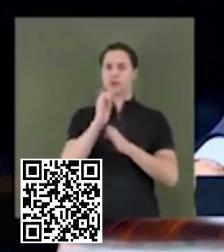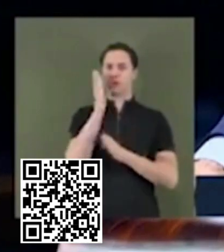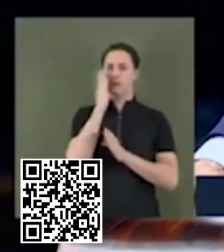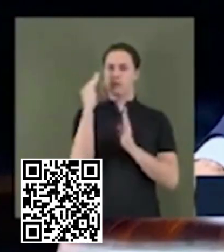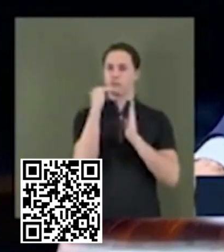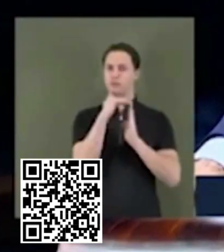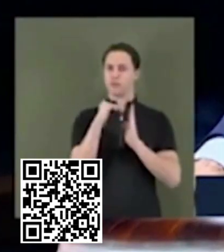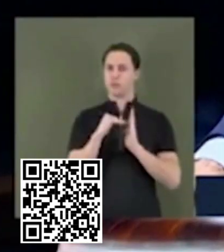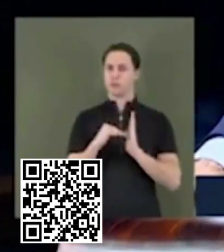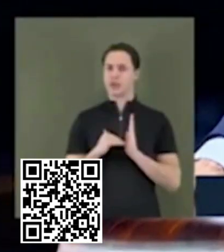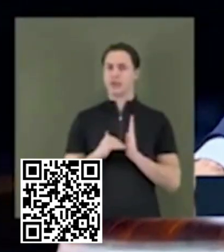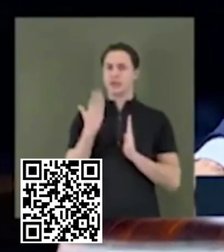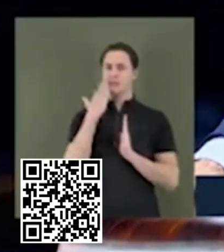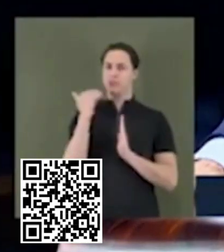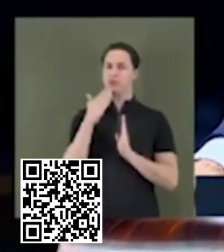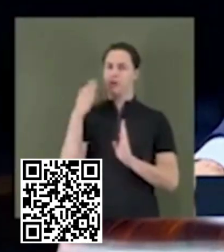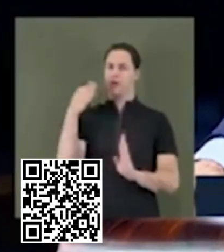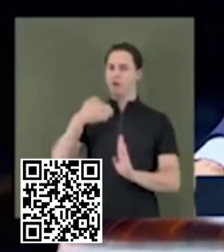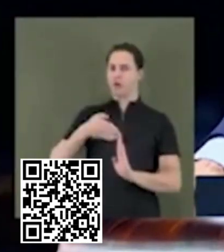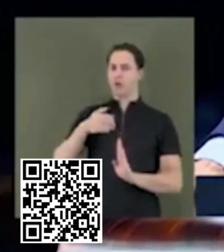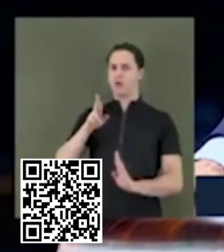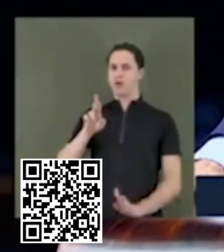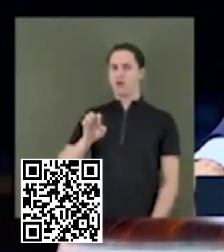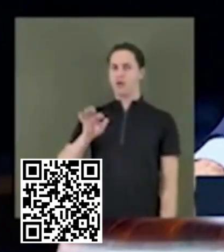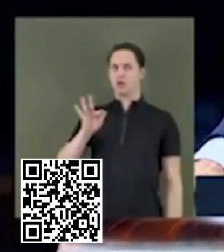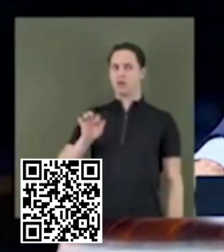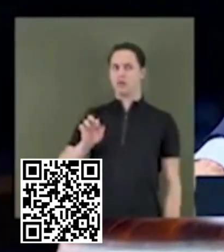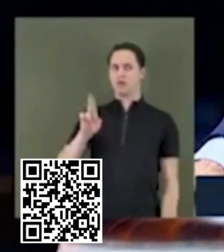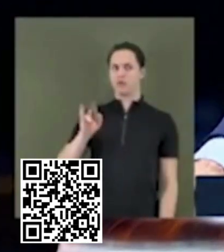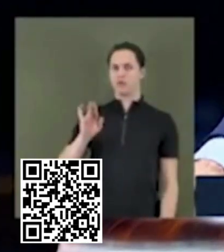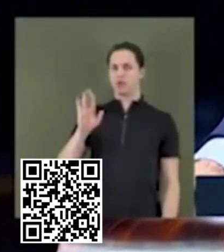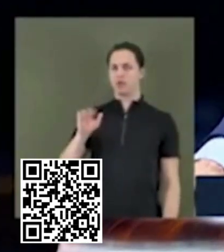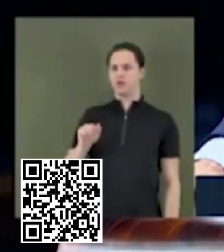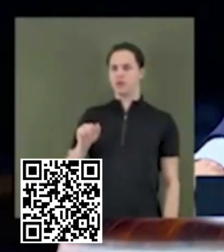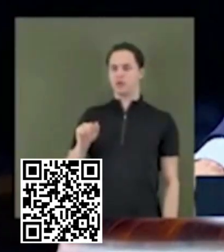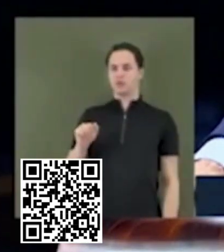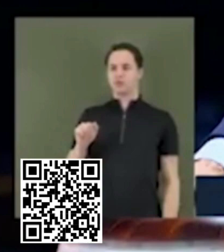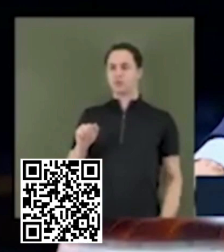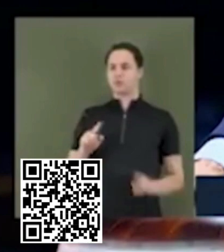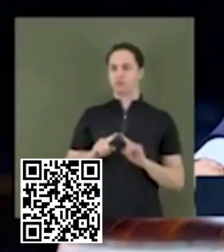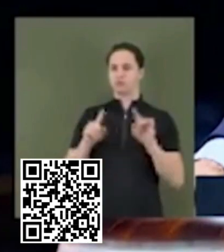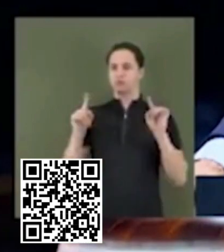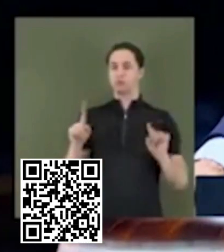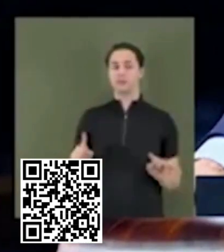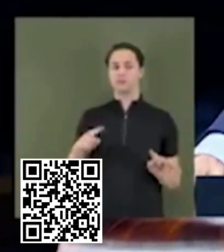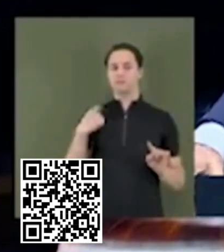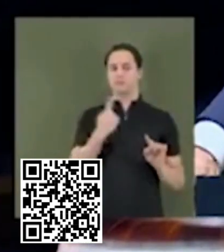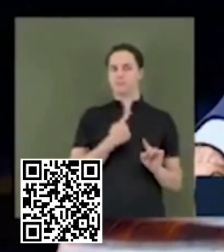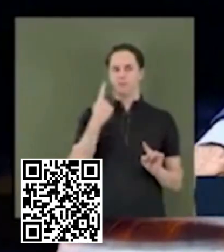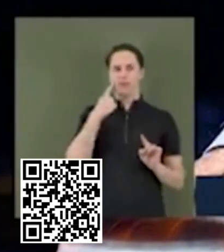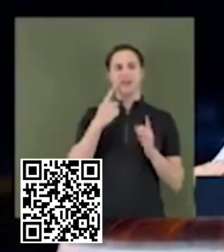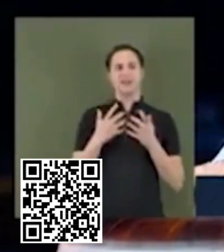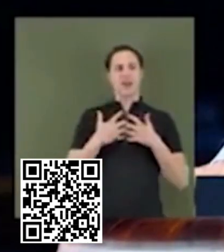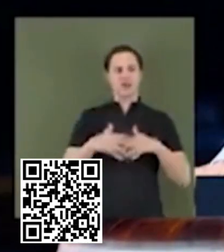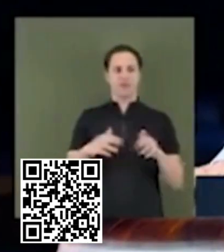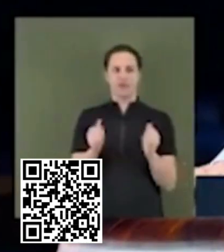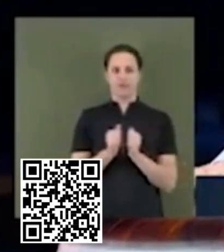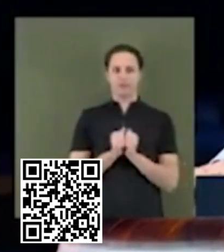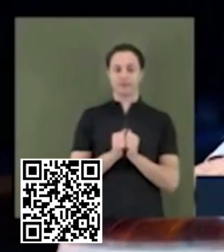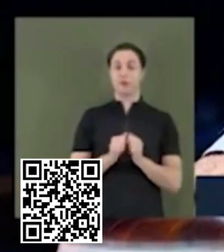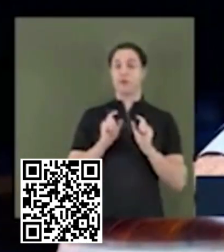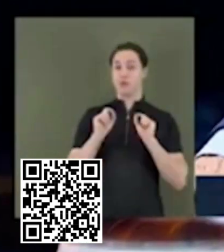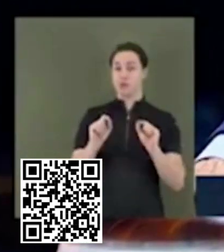parâmetros, referências para você. E nós tivemos o cuidado de colocar, inclusive, para cada aluno do ensino